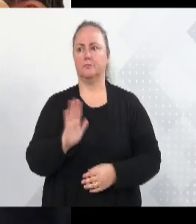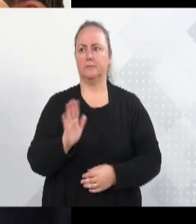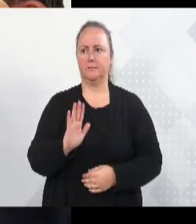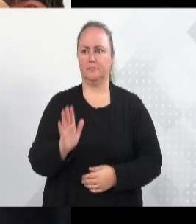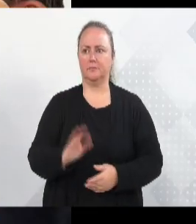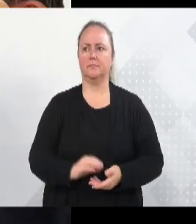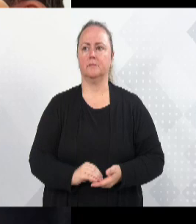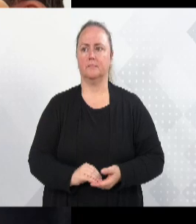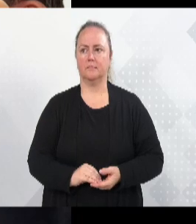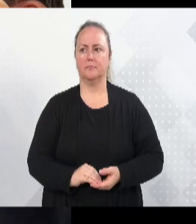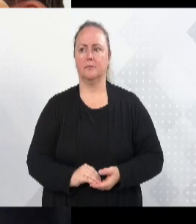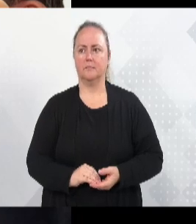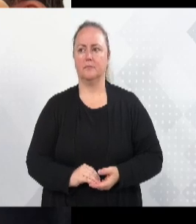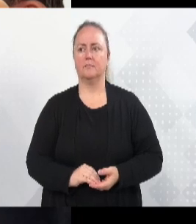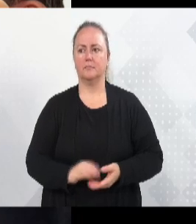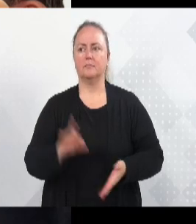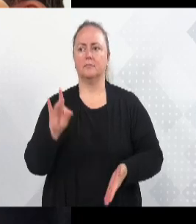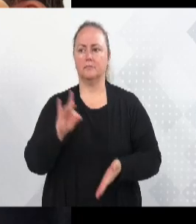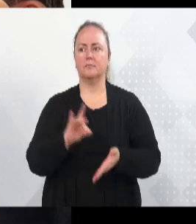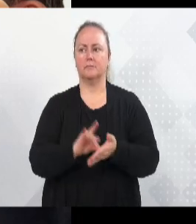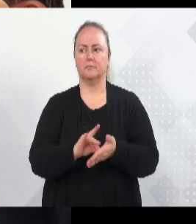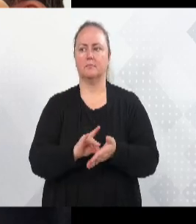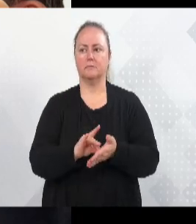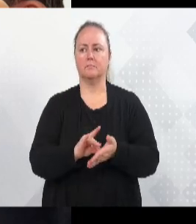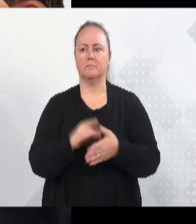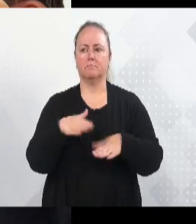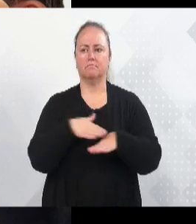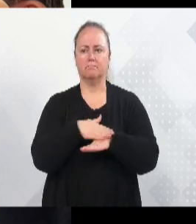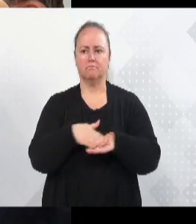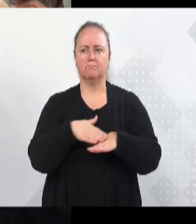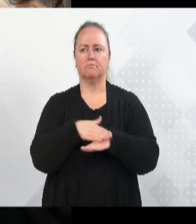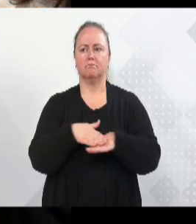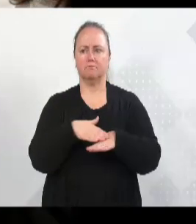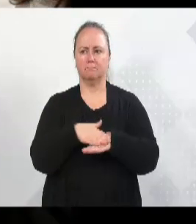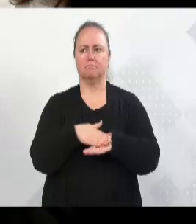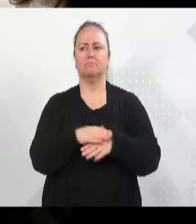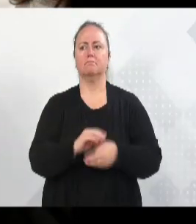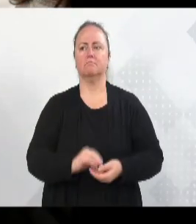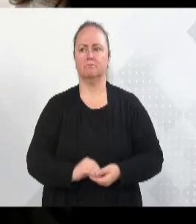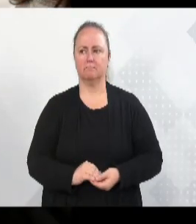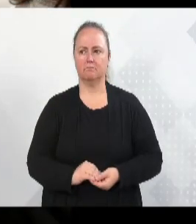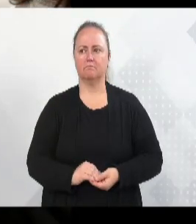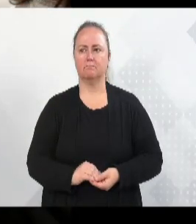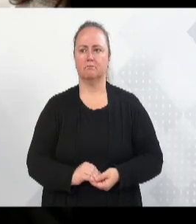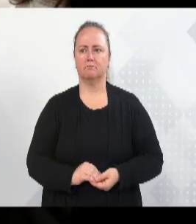faço questão de fazer essa fala e eu,